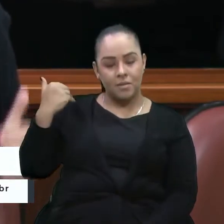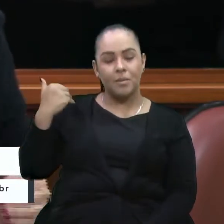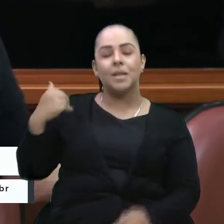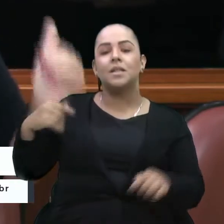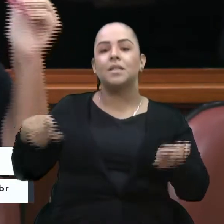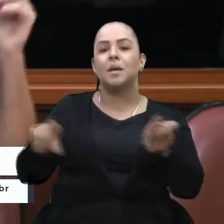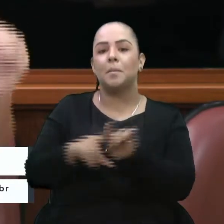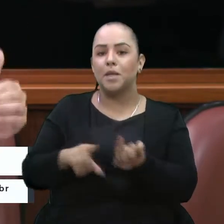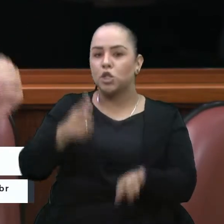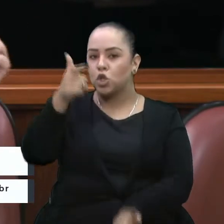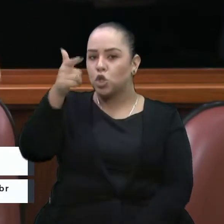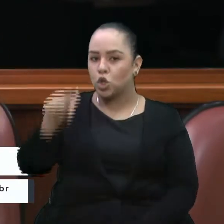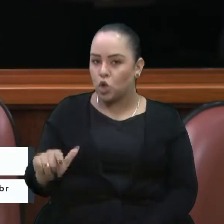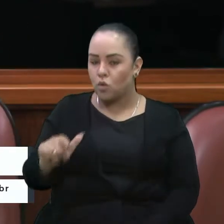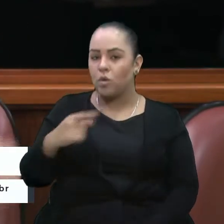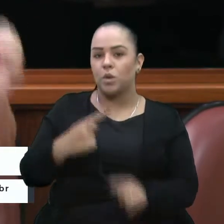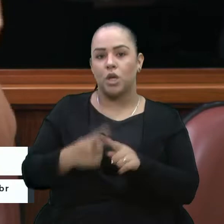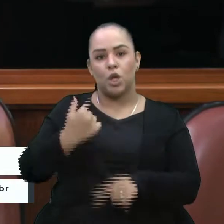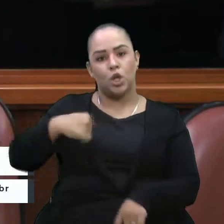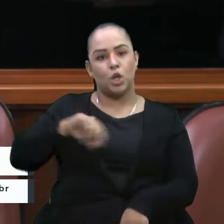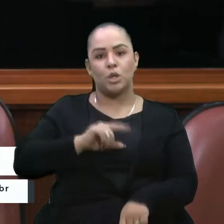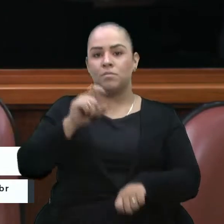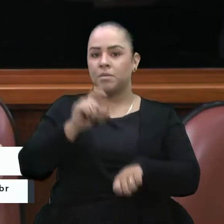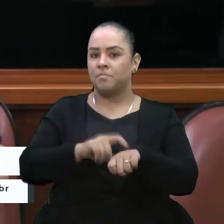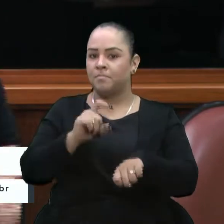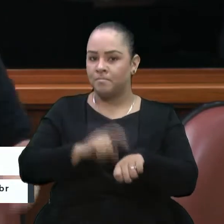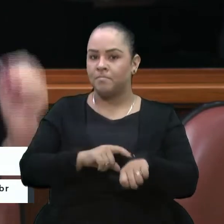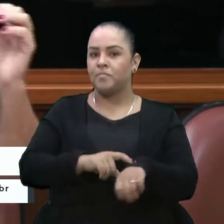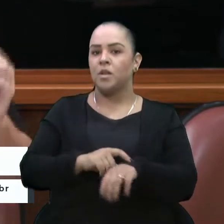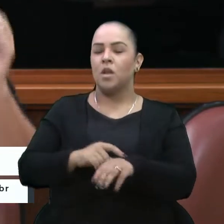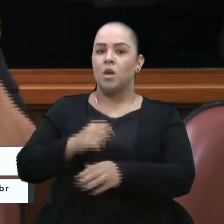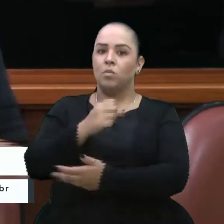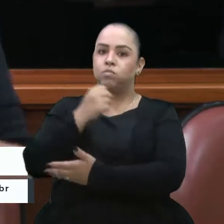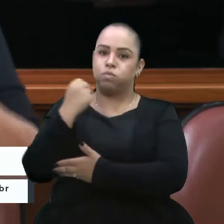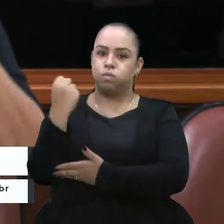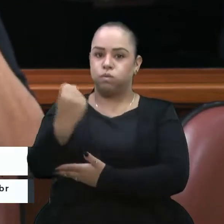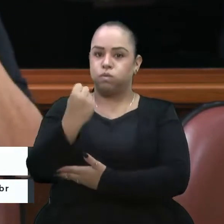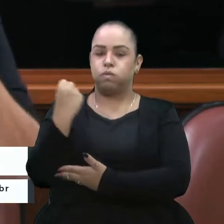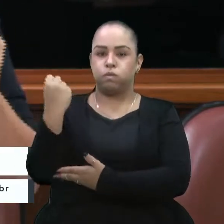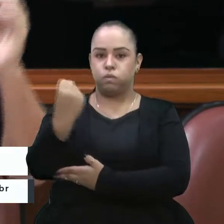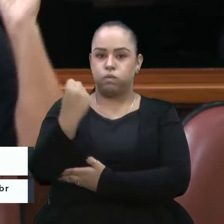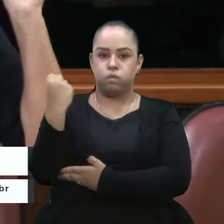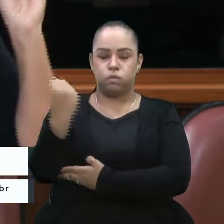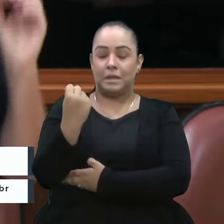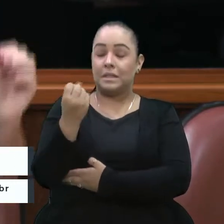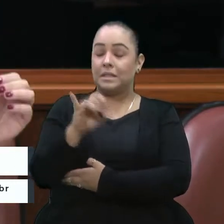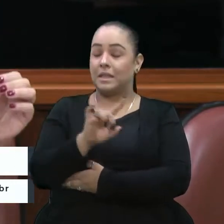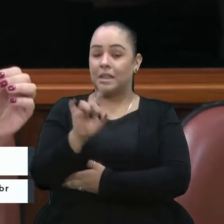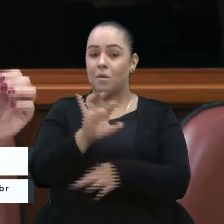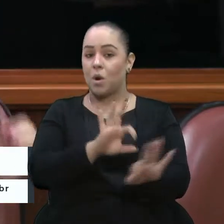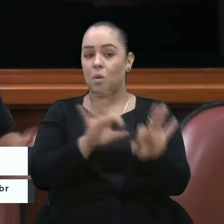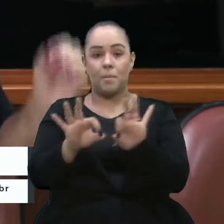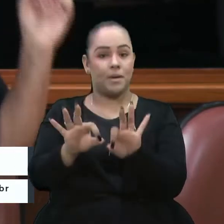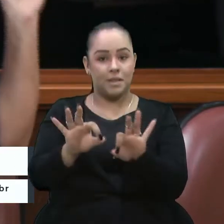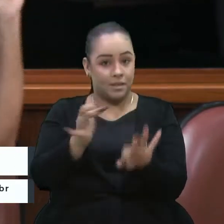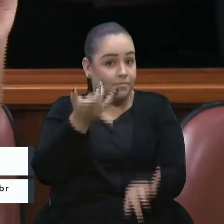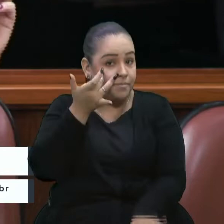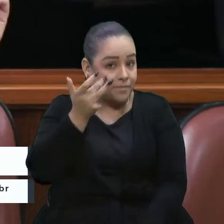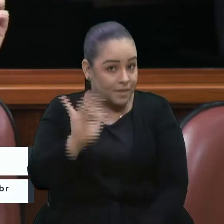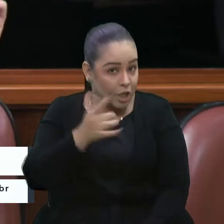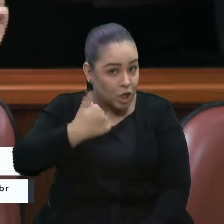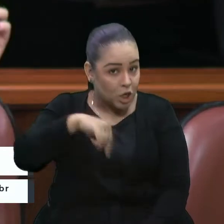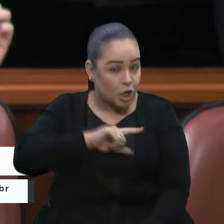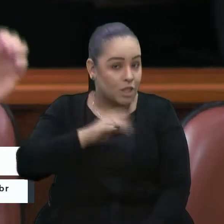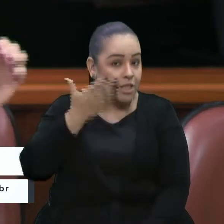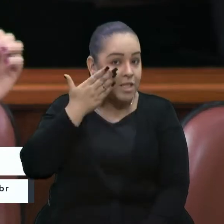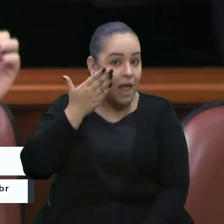reforçados, porque nós estamos num momento muito grave, só não está acompanhando quem não quer. A gente sabe que